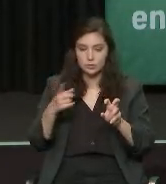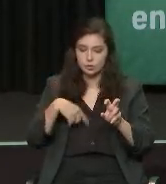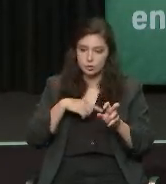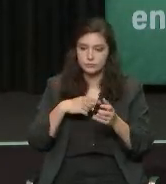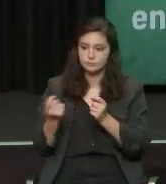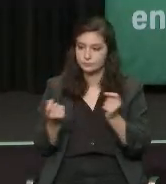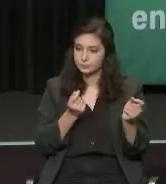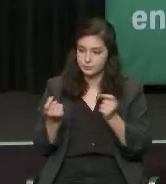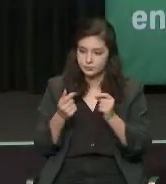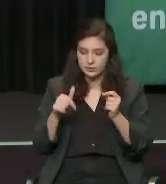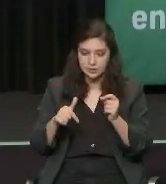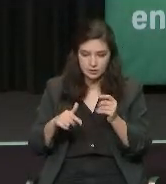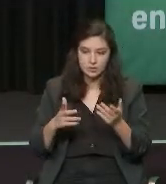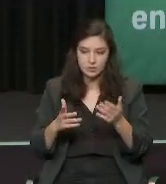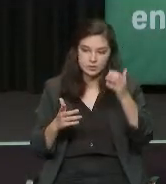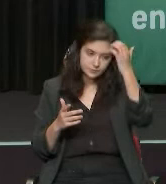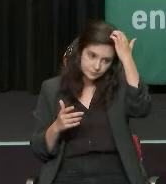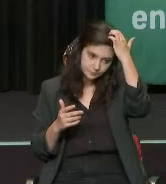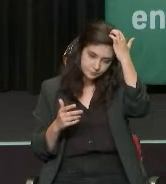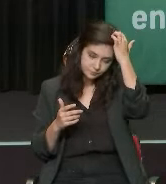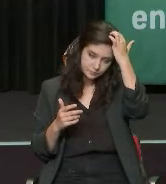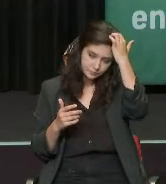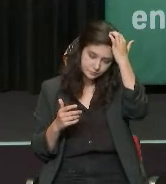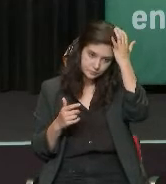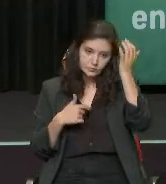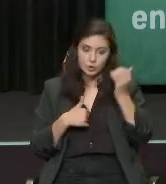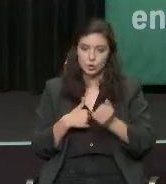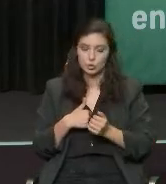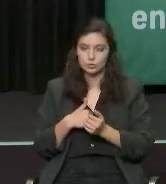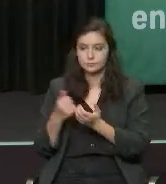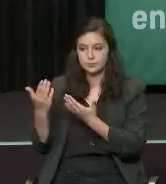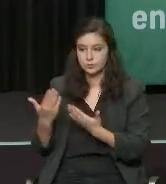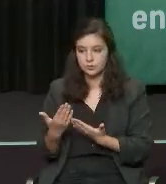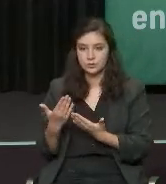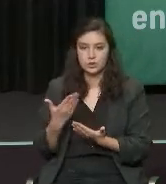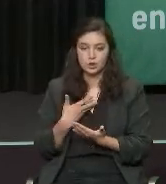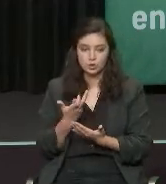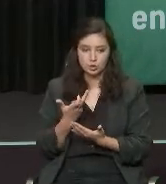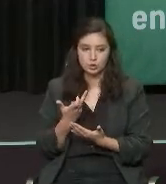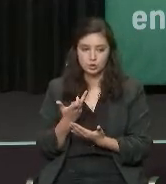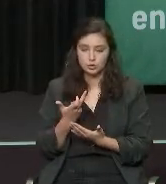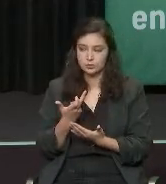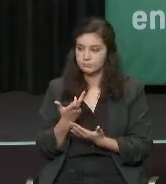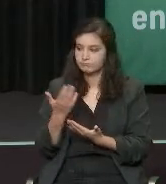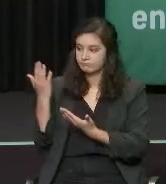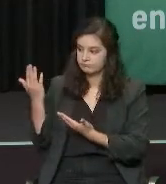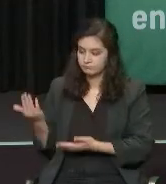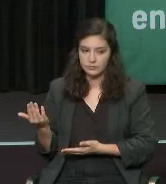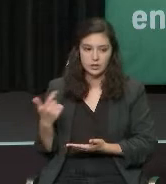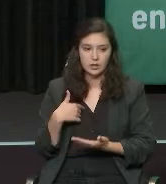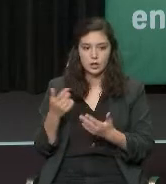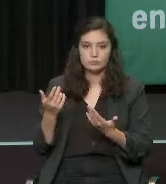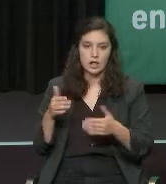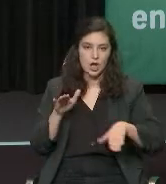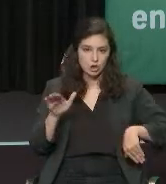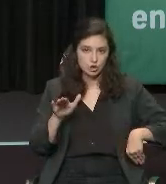E estes são os temas que irão alimentar a nossa discussão de hoje. Gostaria também de dar as boas-vindas ao Dr.